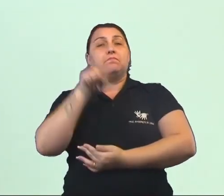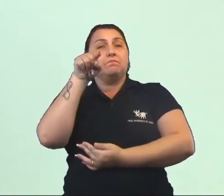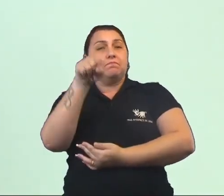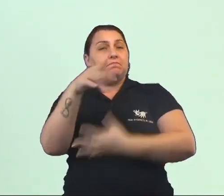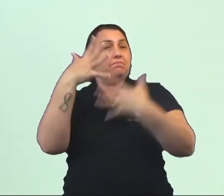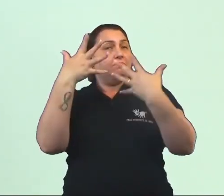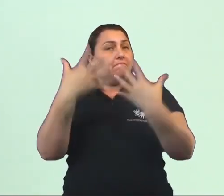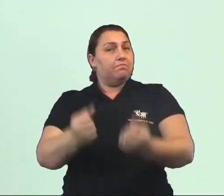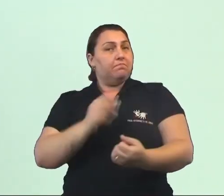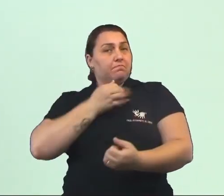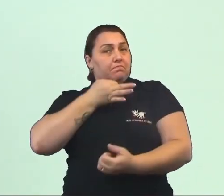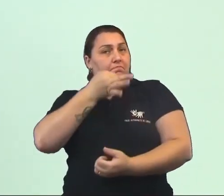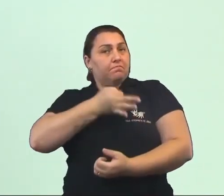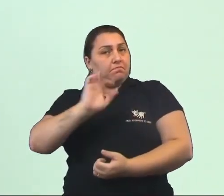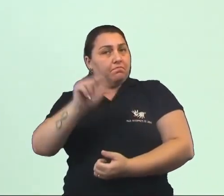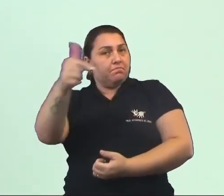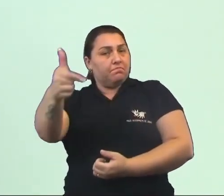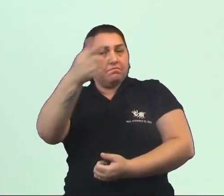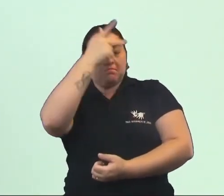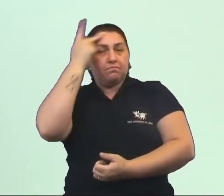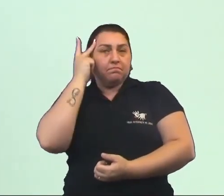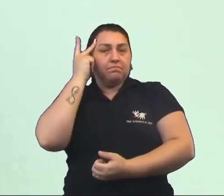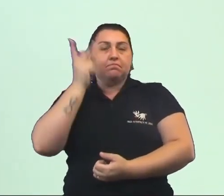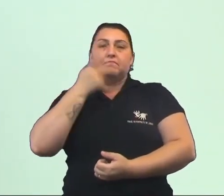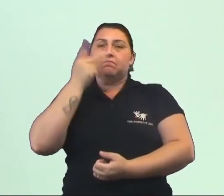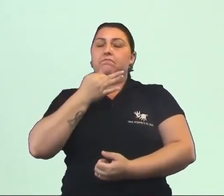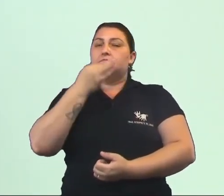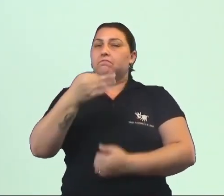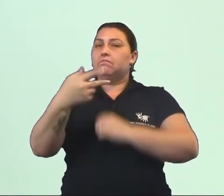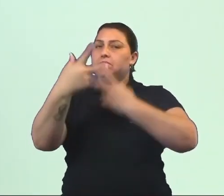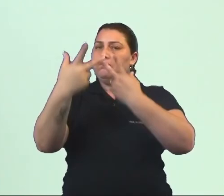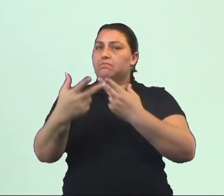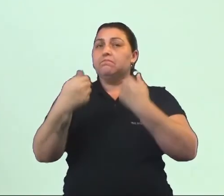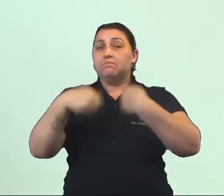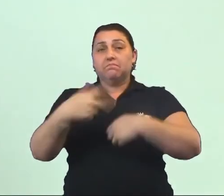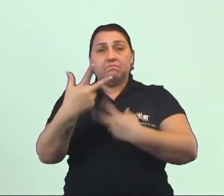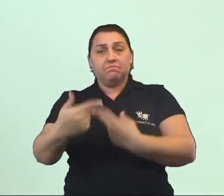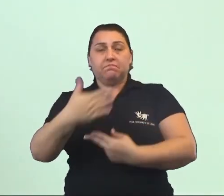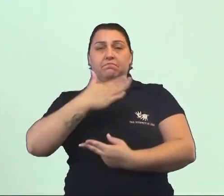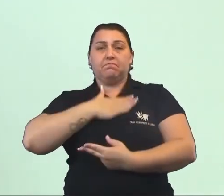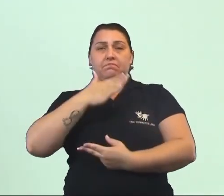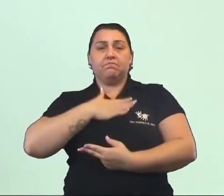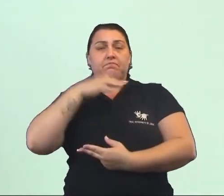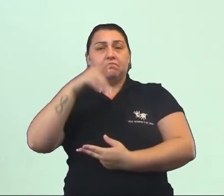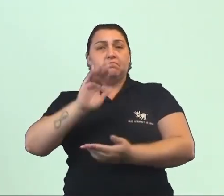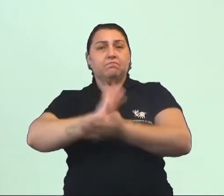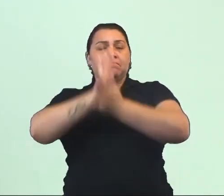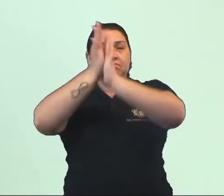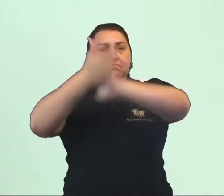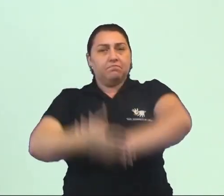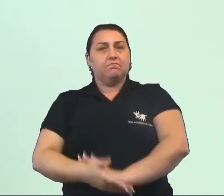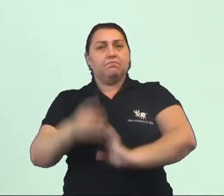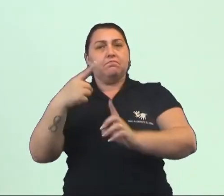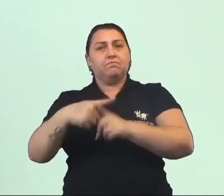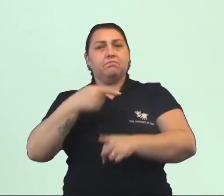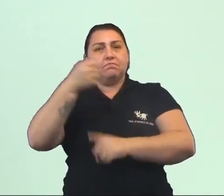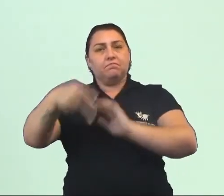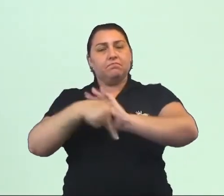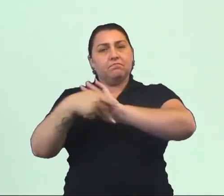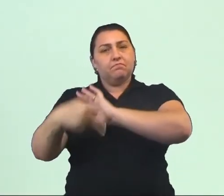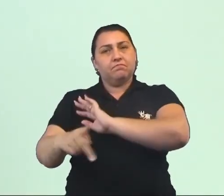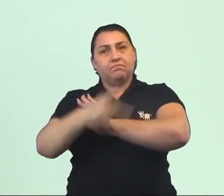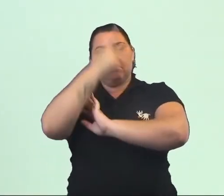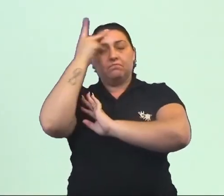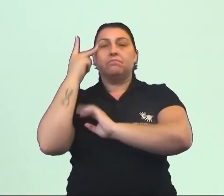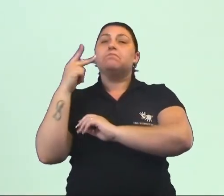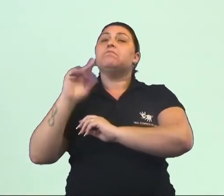você não aceita a opinião do outro. É quando você diz que a opinião do outro tem que ser igual à sua. É quando você rejeita o outro por causa da opinião dele. Isso está